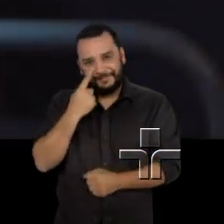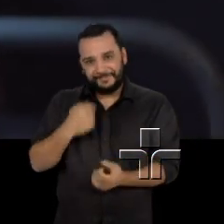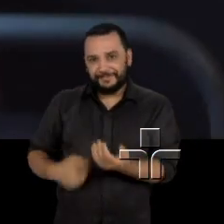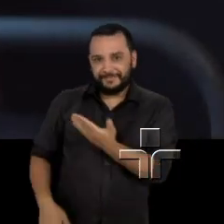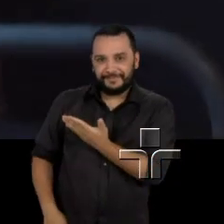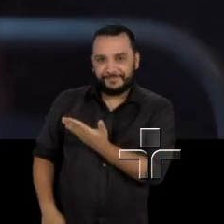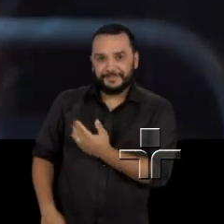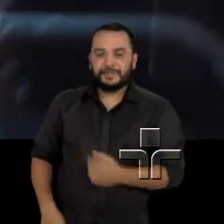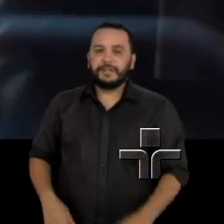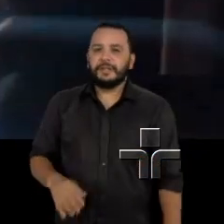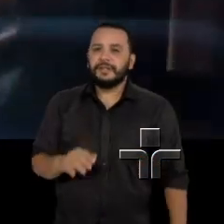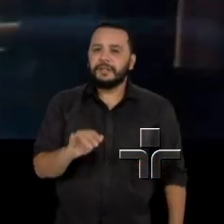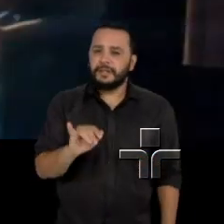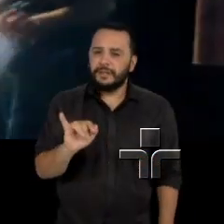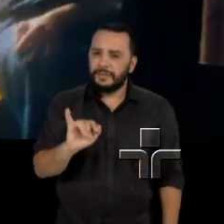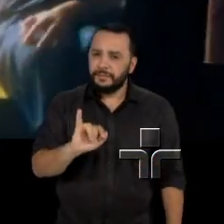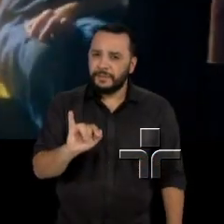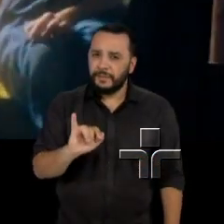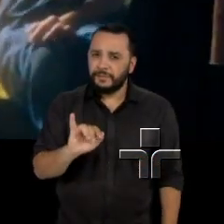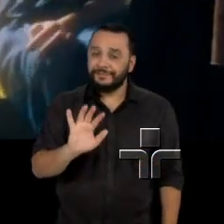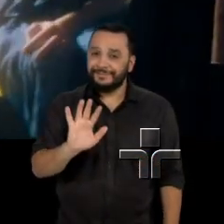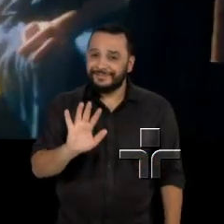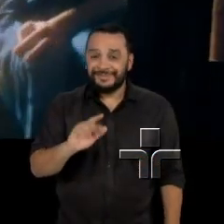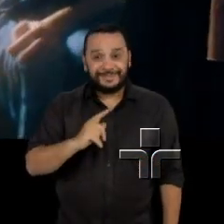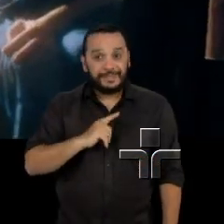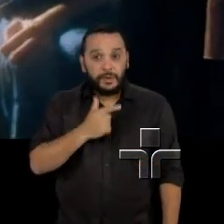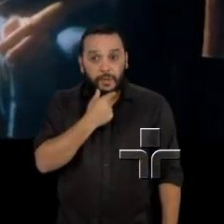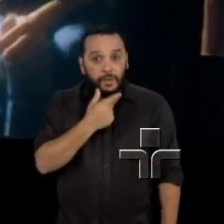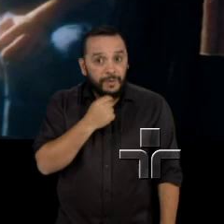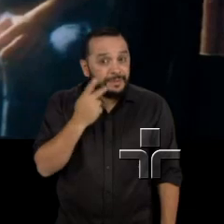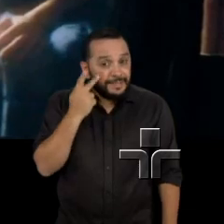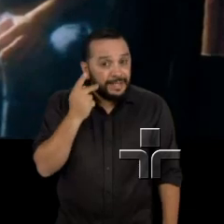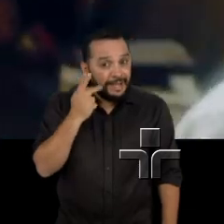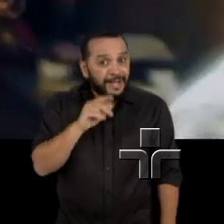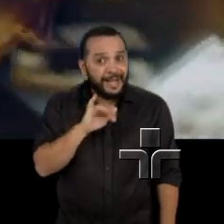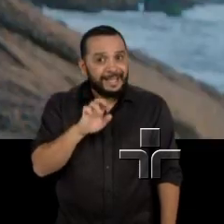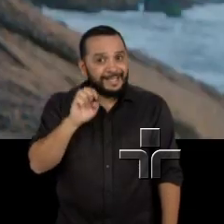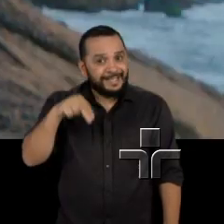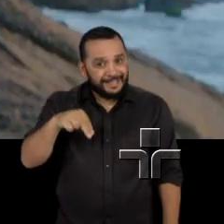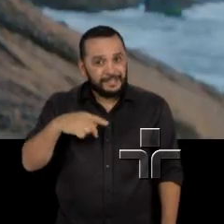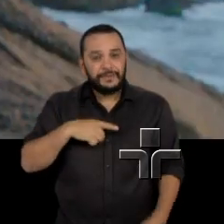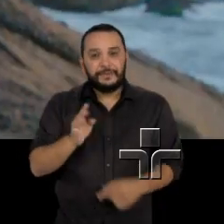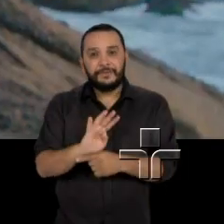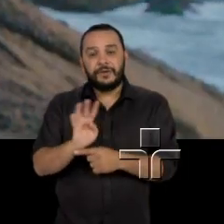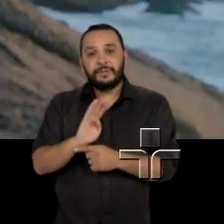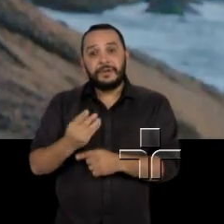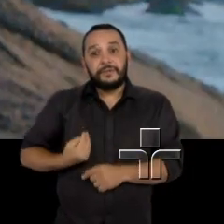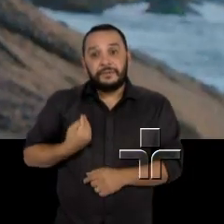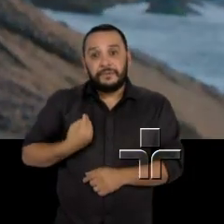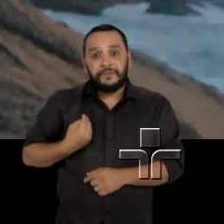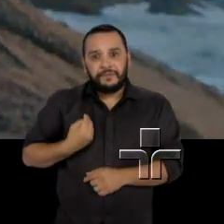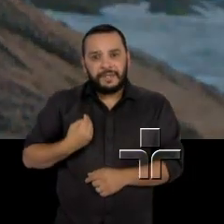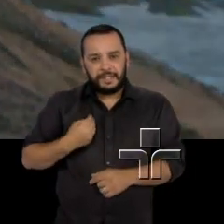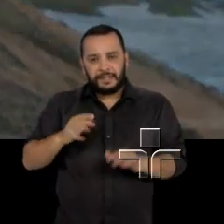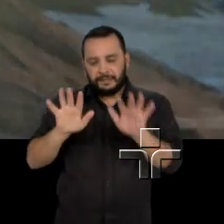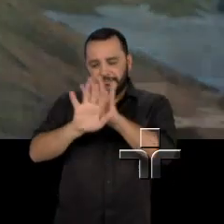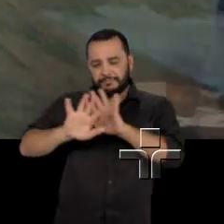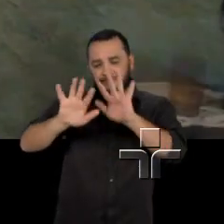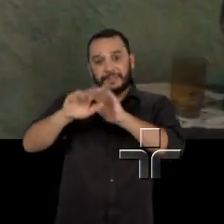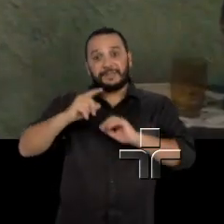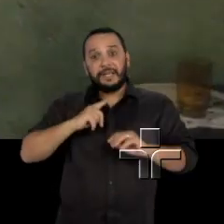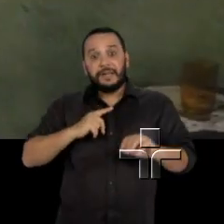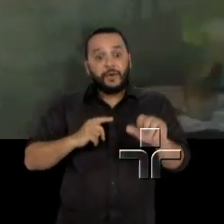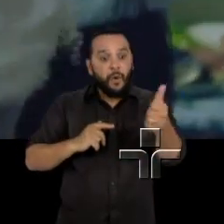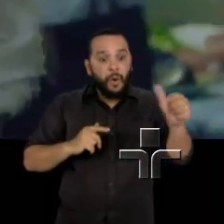Querida irmã. Dirigido pelo cearense Cairim Ainus, o filme A Vida Invisível concorreu com outras 11